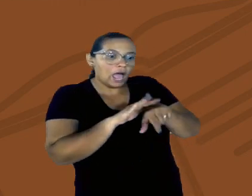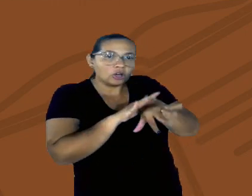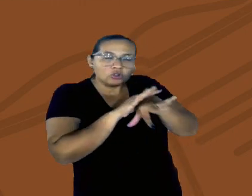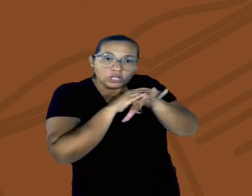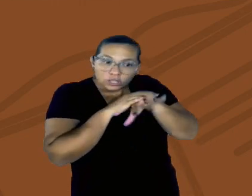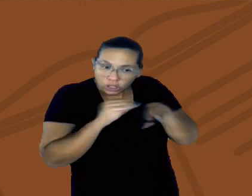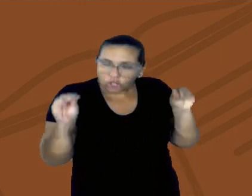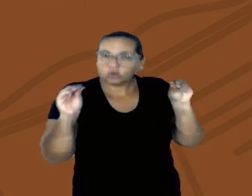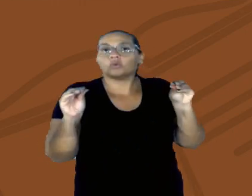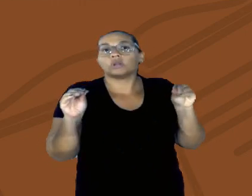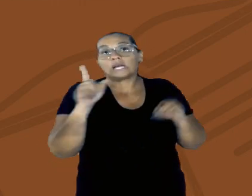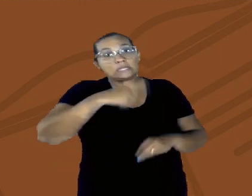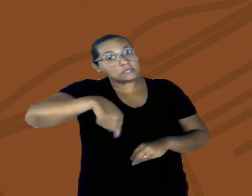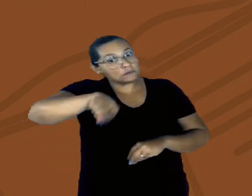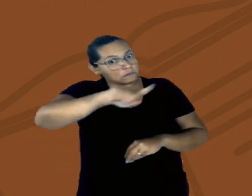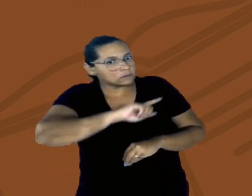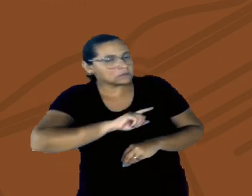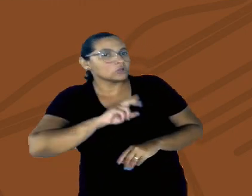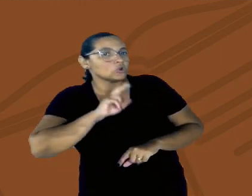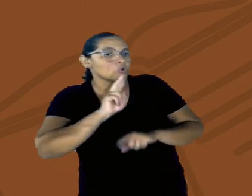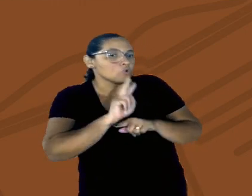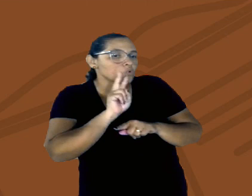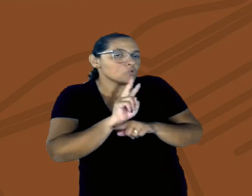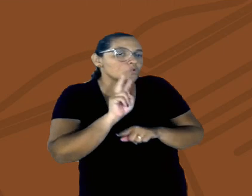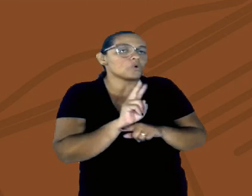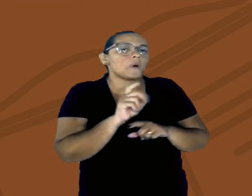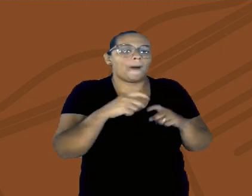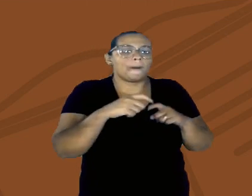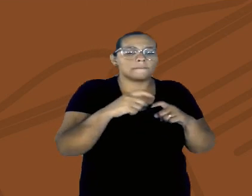corretamente aí, consegue curar.